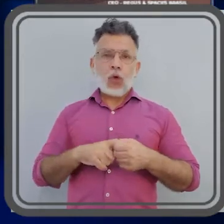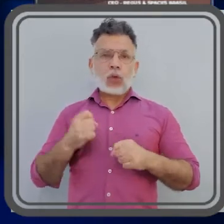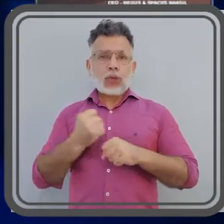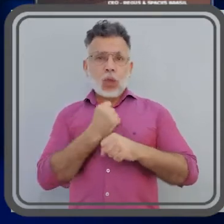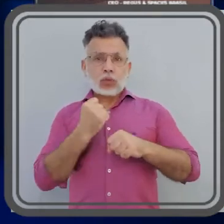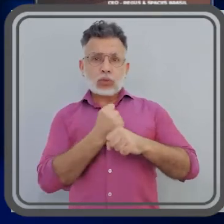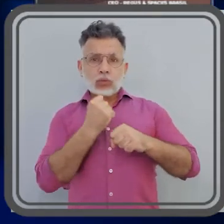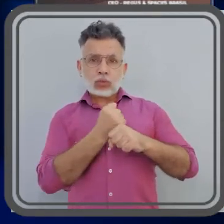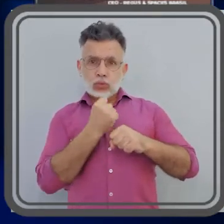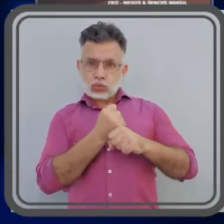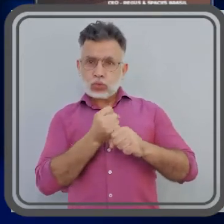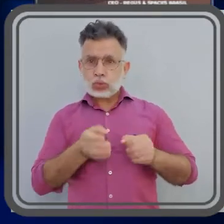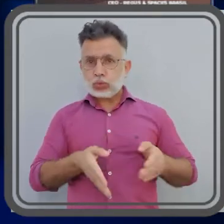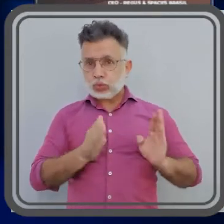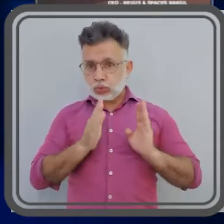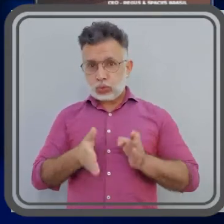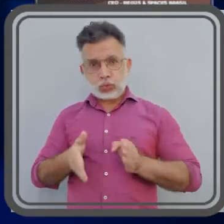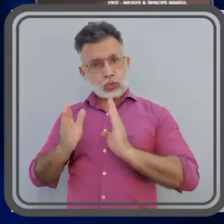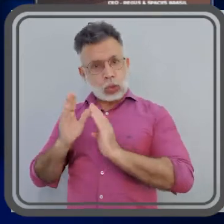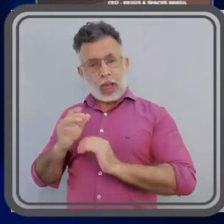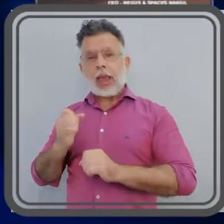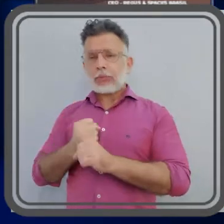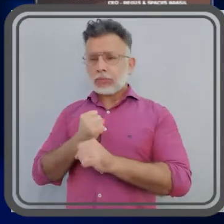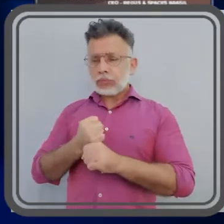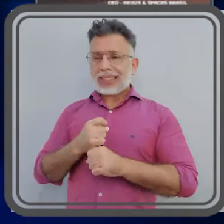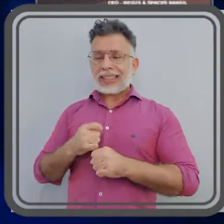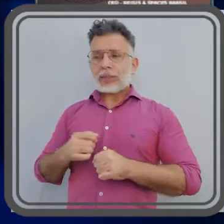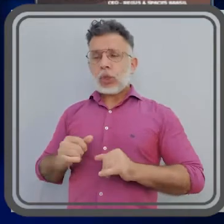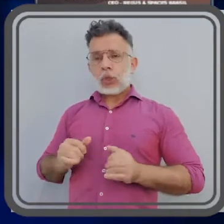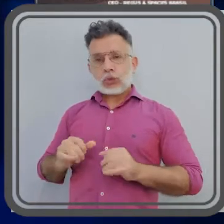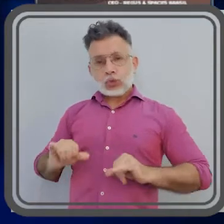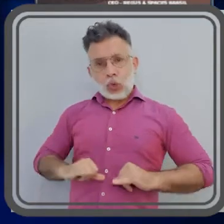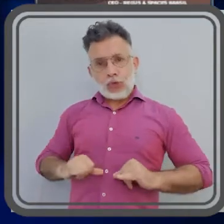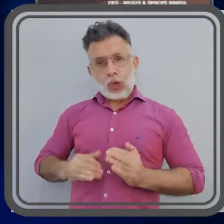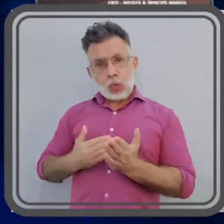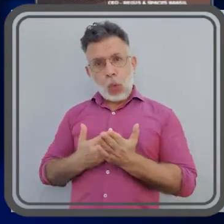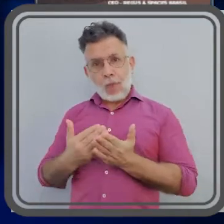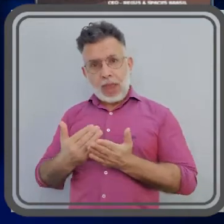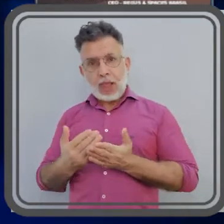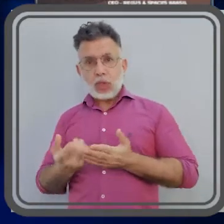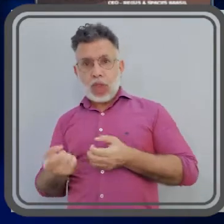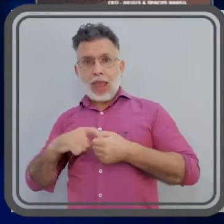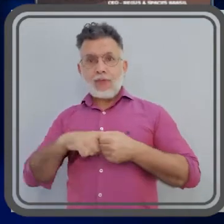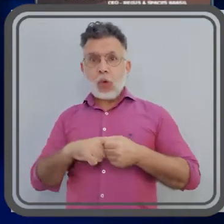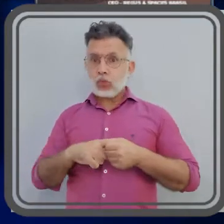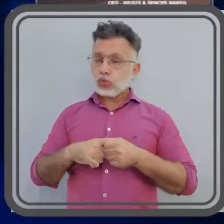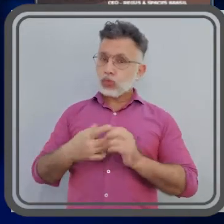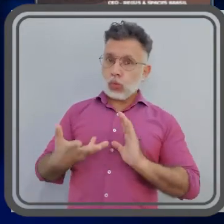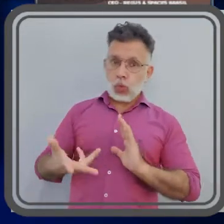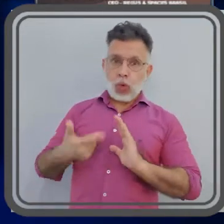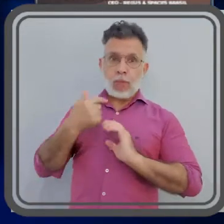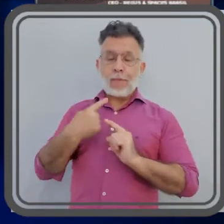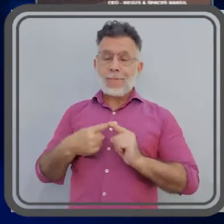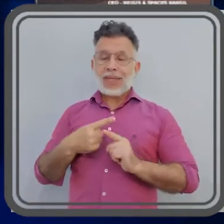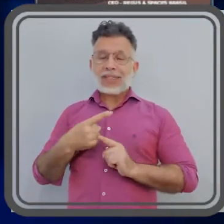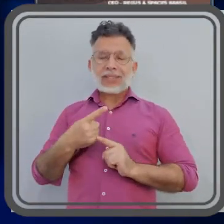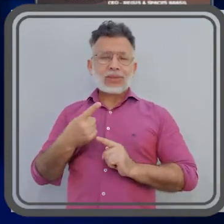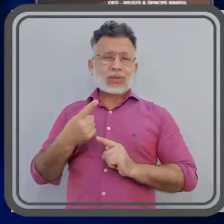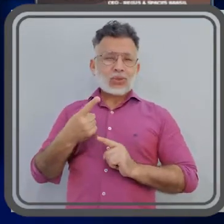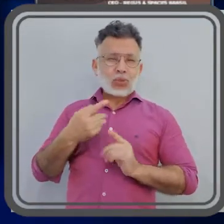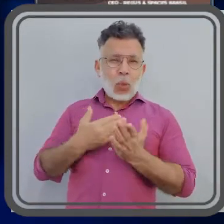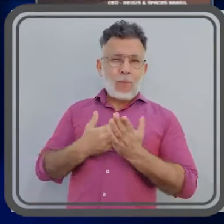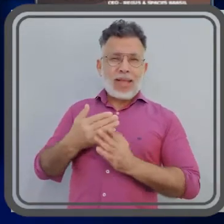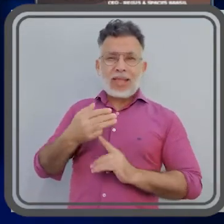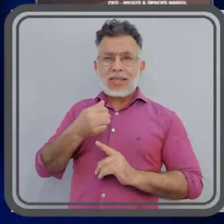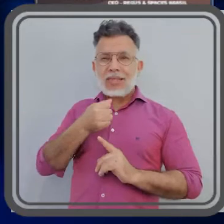construção civil, né? Porque, de certa forma, naqueles piores dias de março do ano passado,